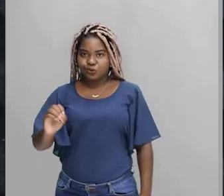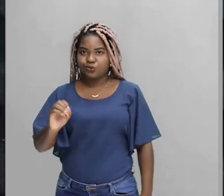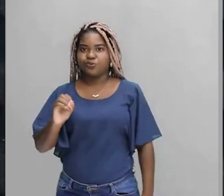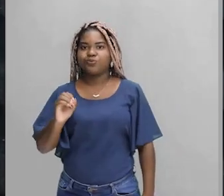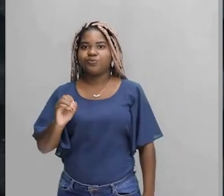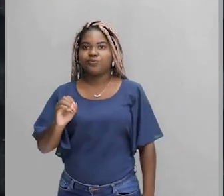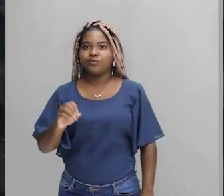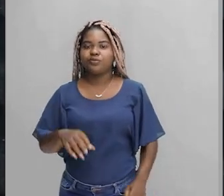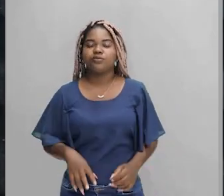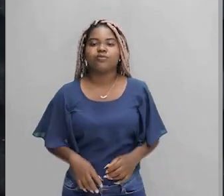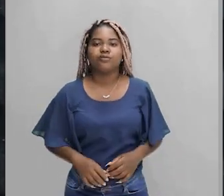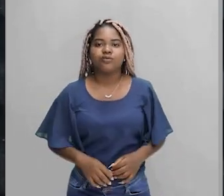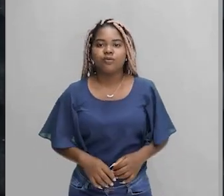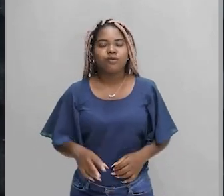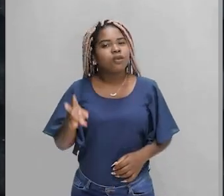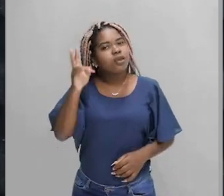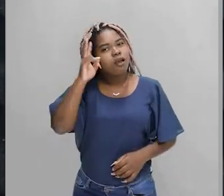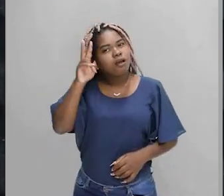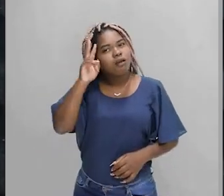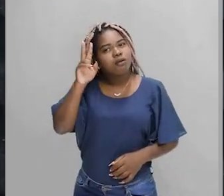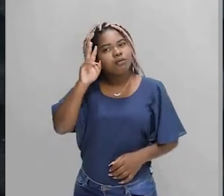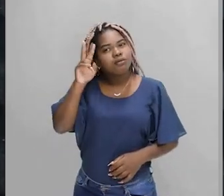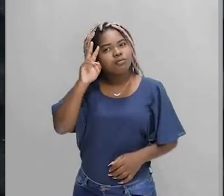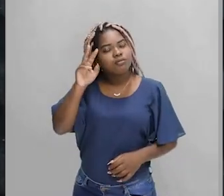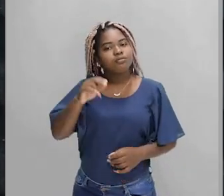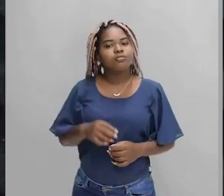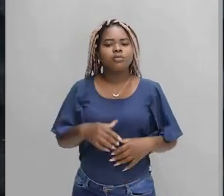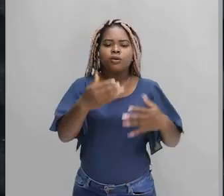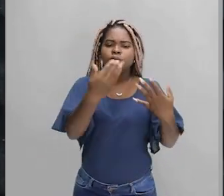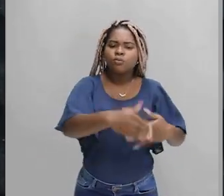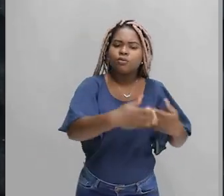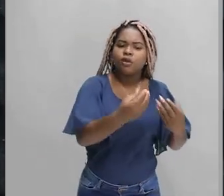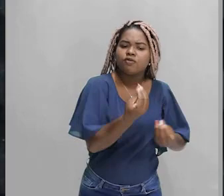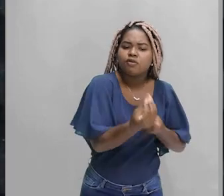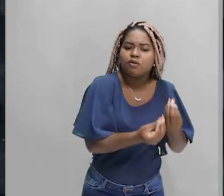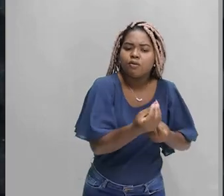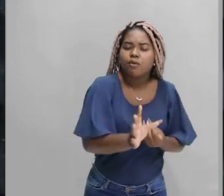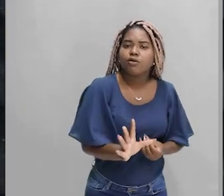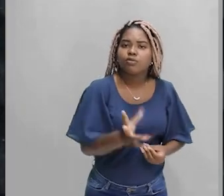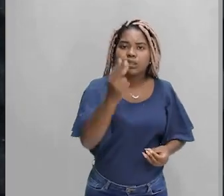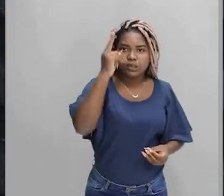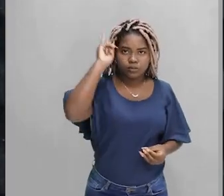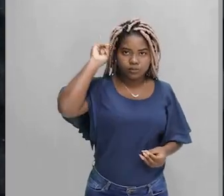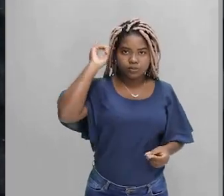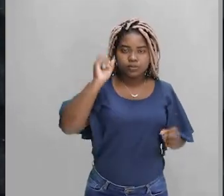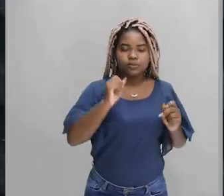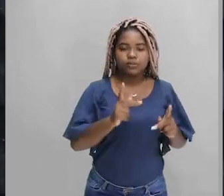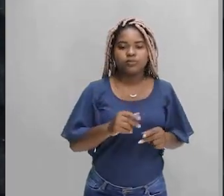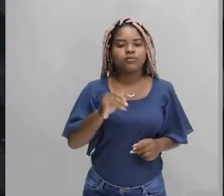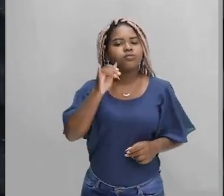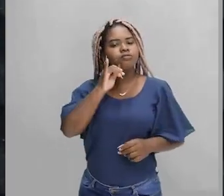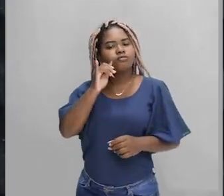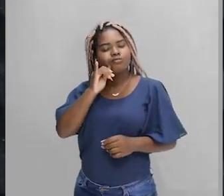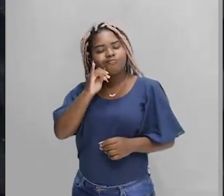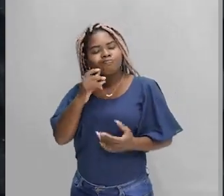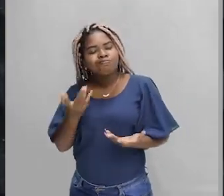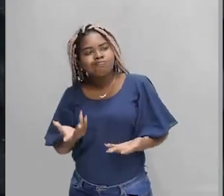cristalino, galera, tá certo? Então lembra disso. Na tua prova, como é que vai cair? Olha o exemplo. Em